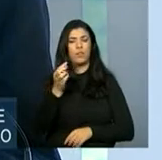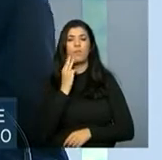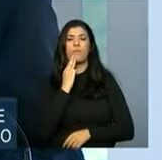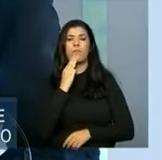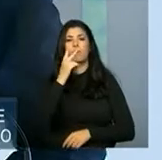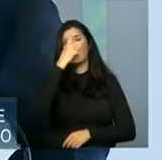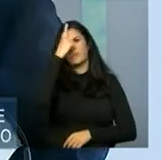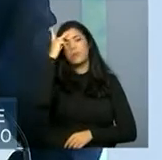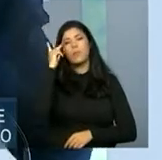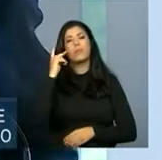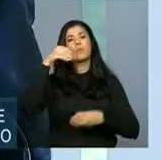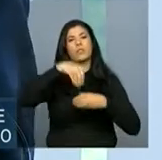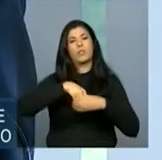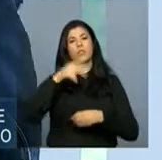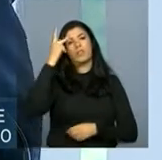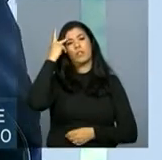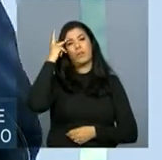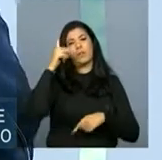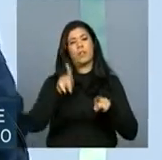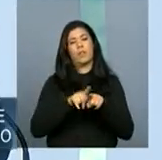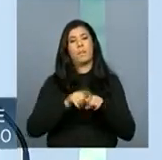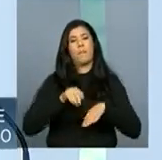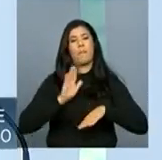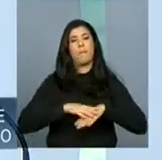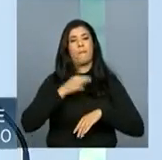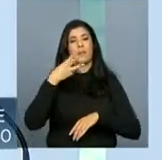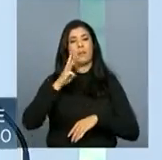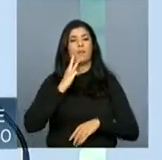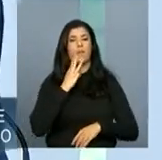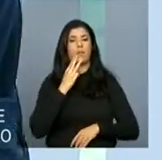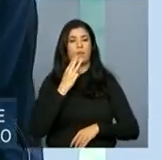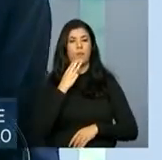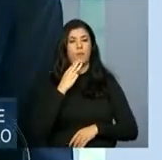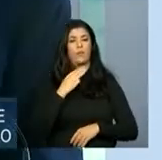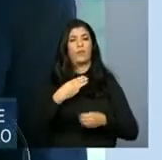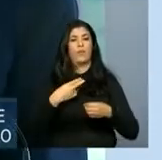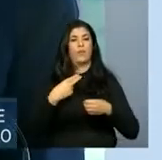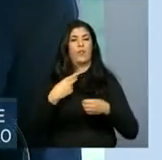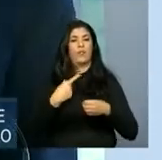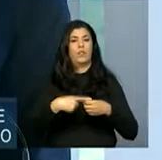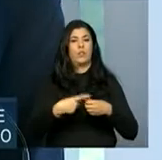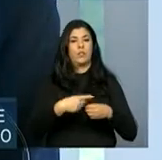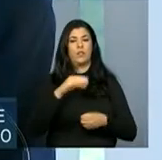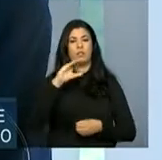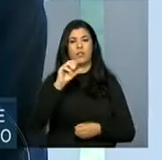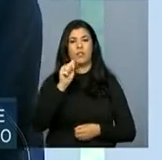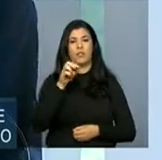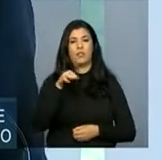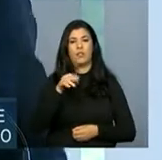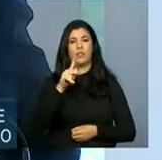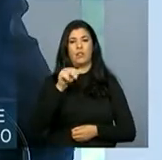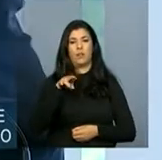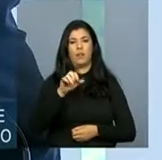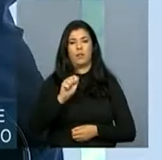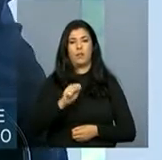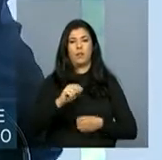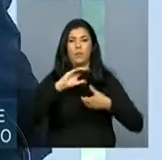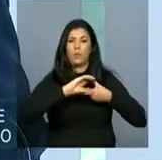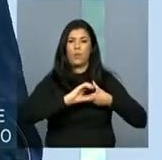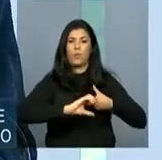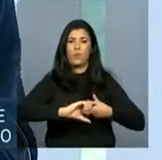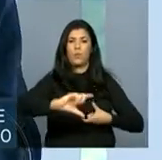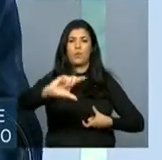de São Paulo mais três milhões da Região Metropolitana de Campinas e numa altitude